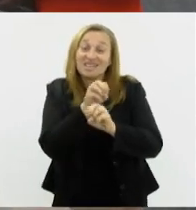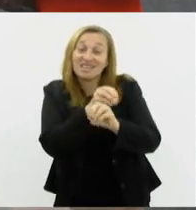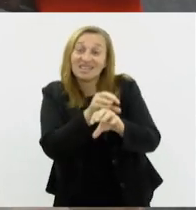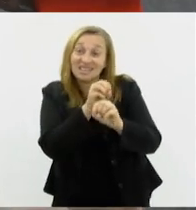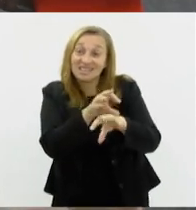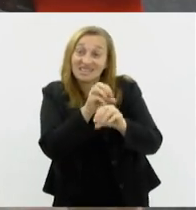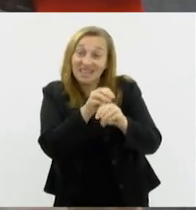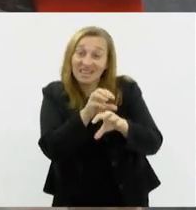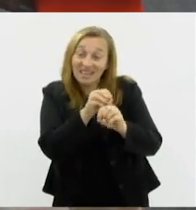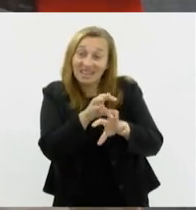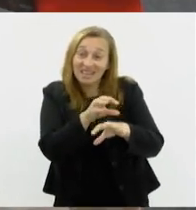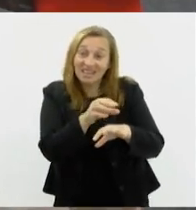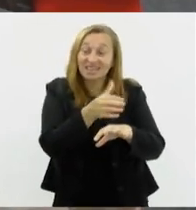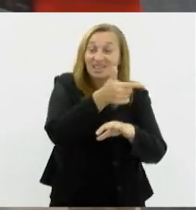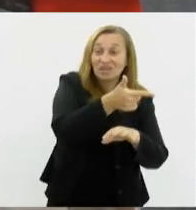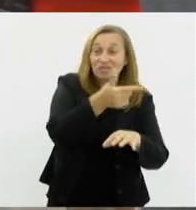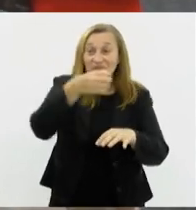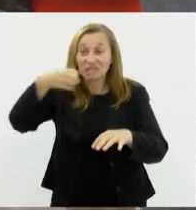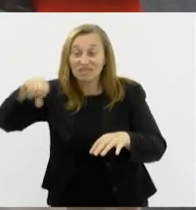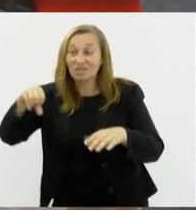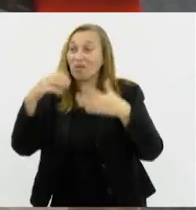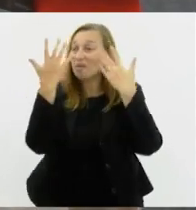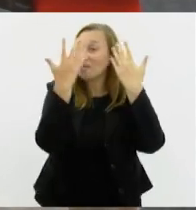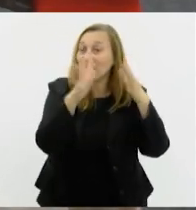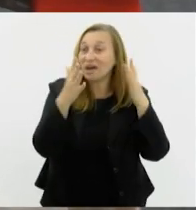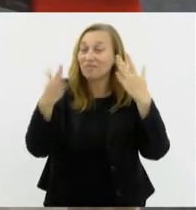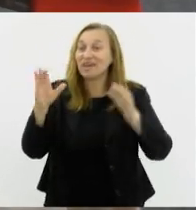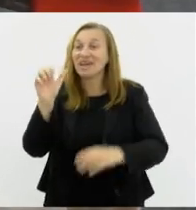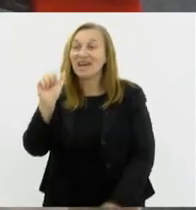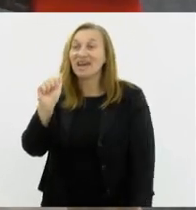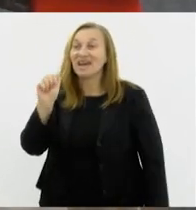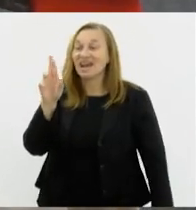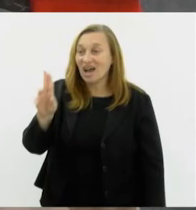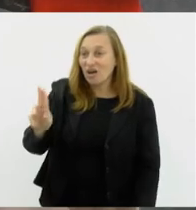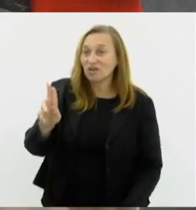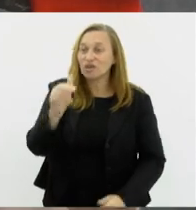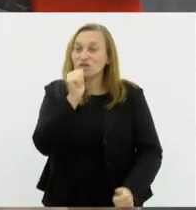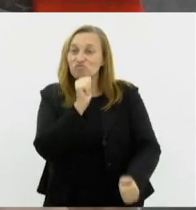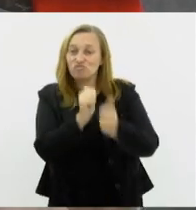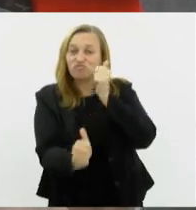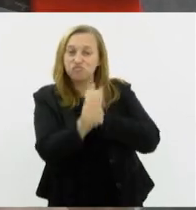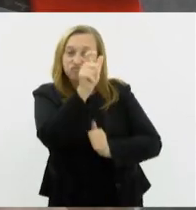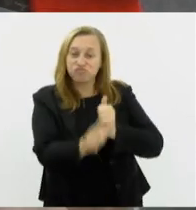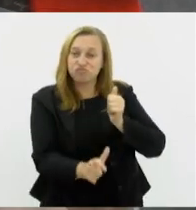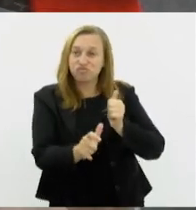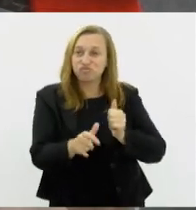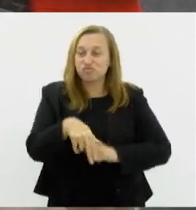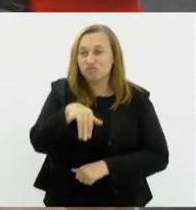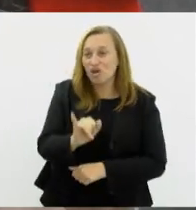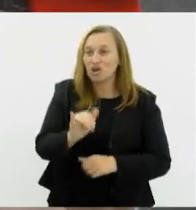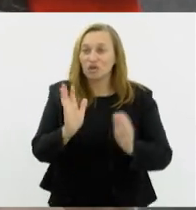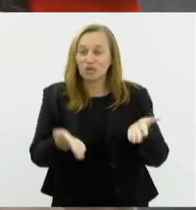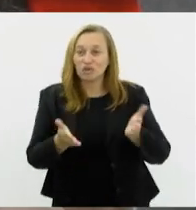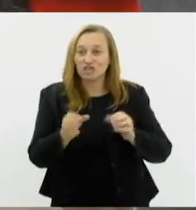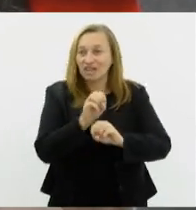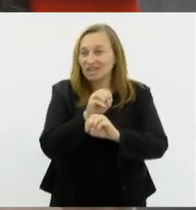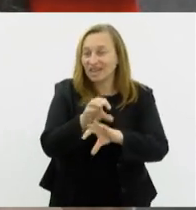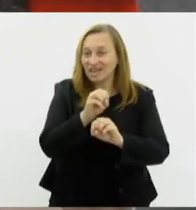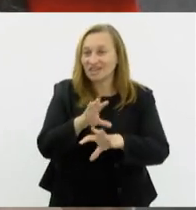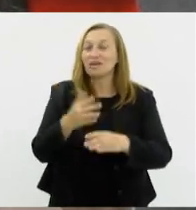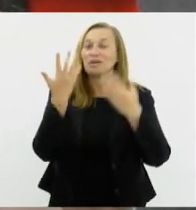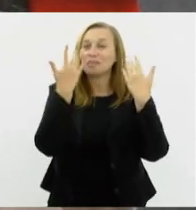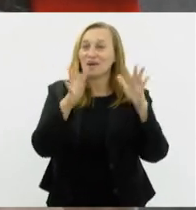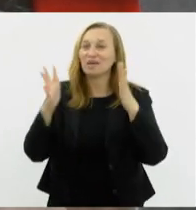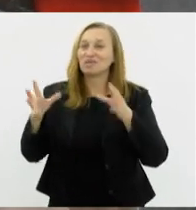desde 2019, está de parabéns o Cal, que foi jogador do Nova Iguaçu e que hoje é o técnico lá. Senhora, parabéns toda